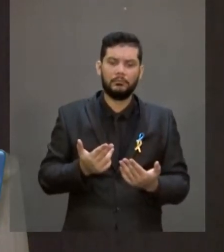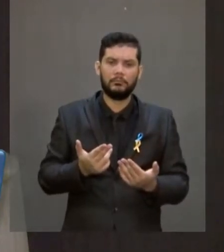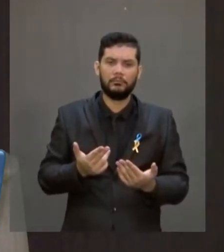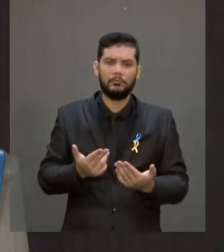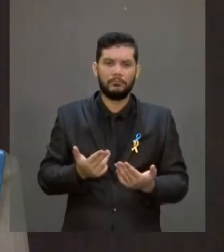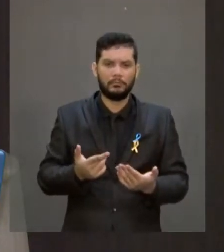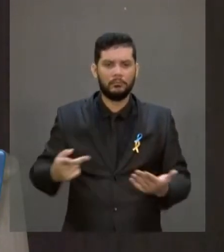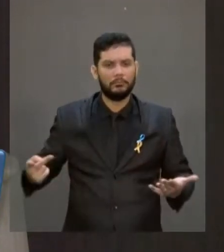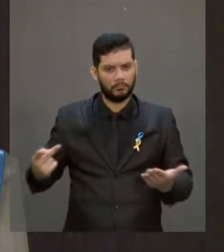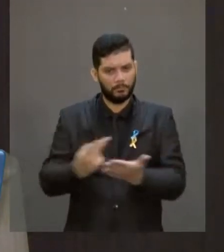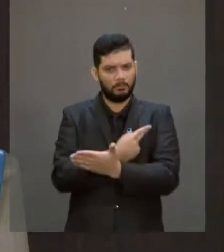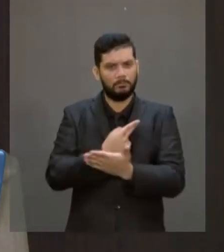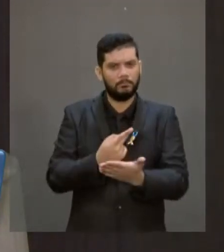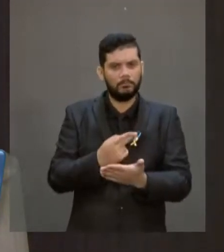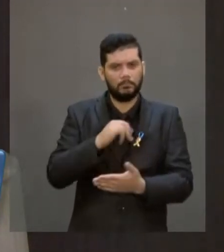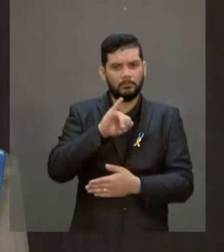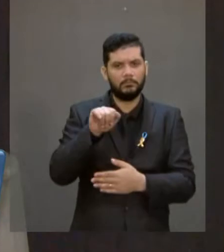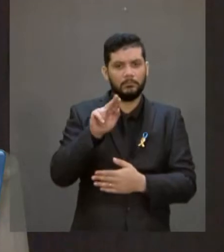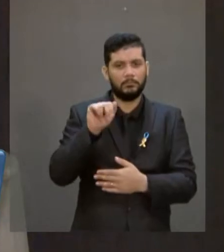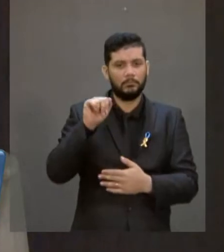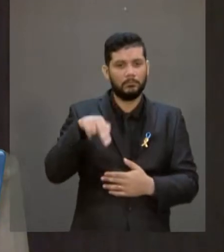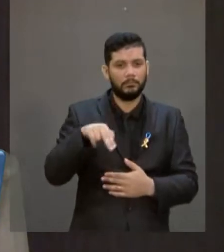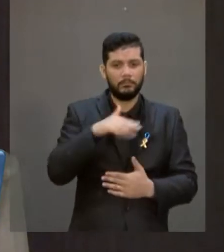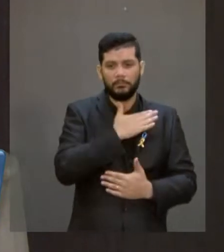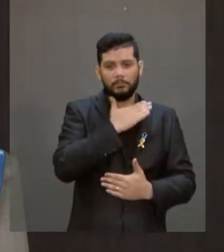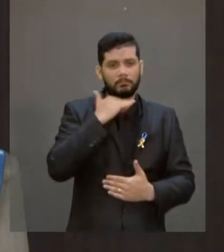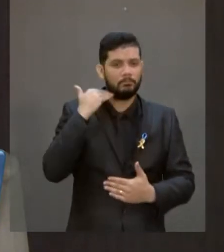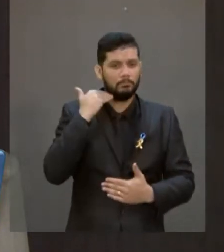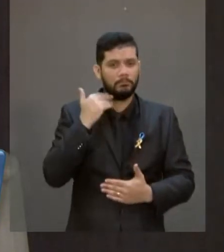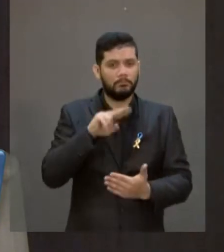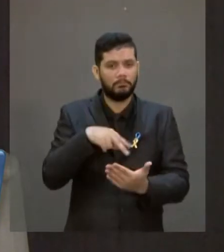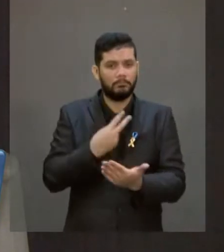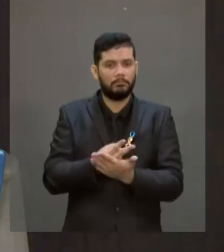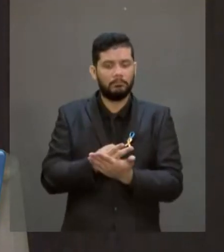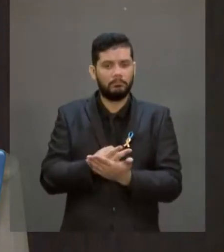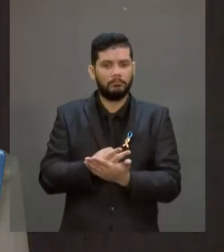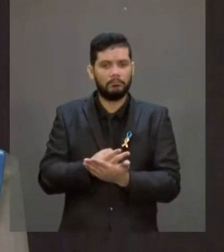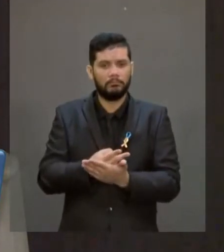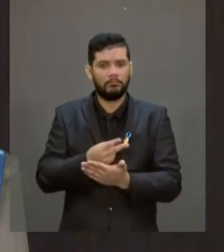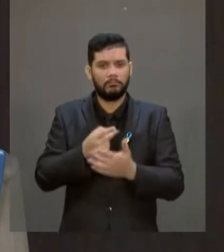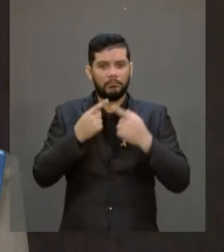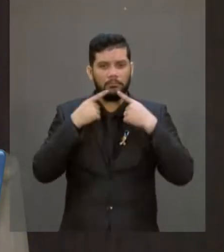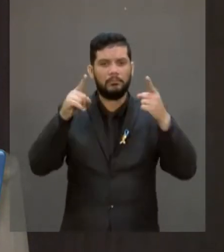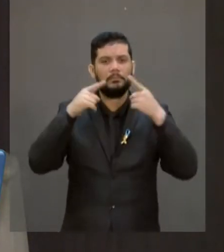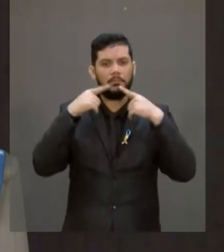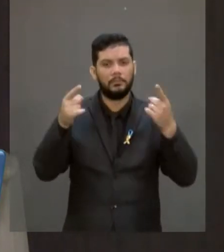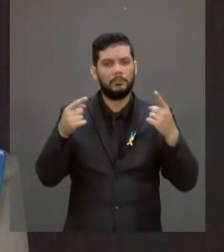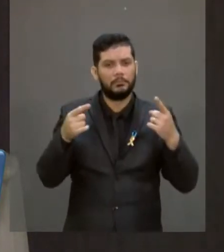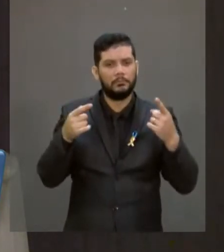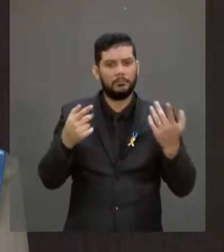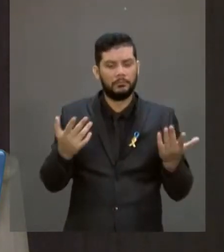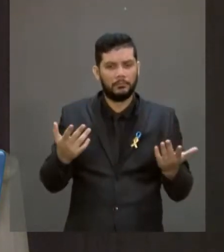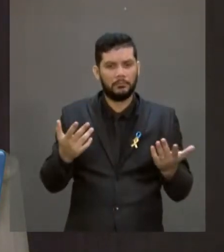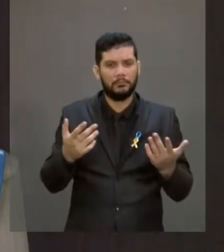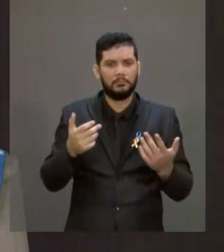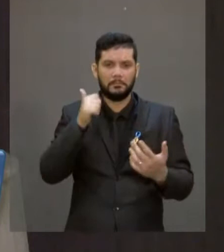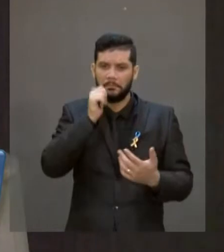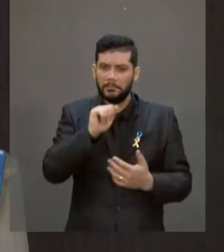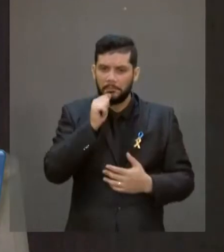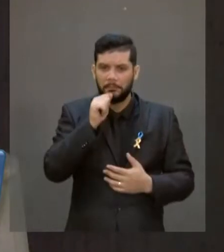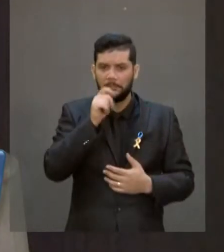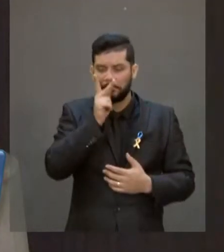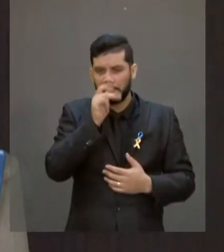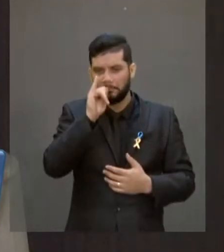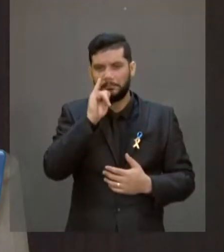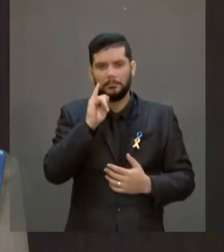acometeu, em que o Juan tombou sem vida, e diante dos reclamos da sua mãe e do